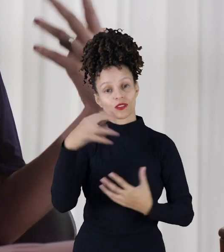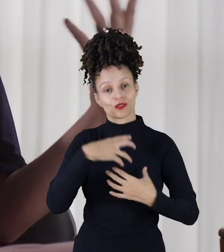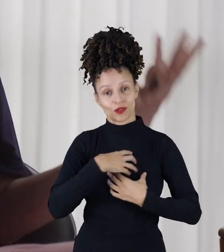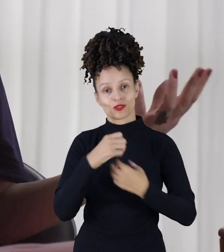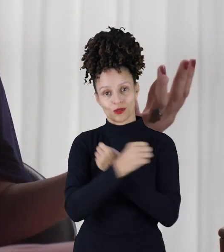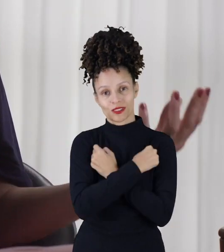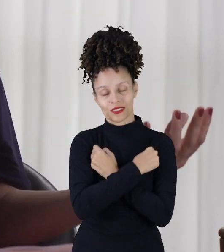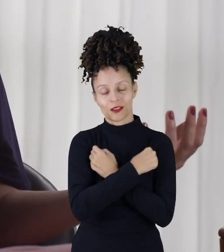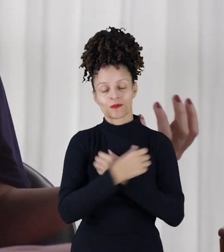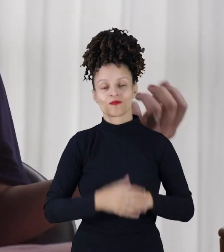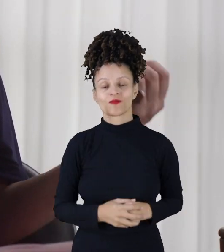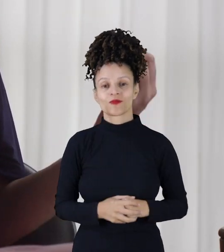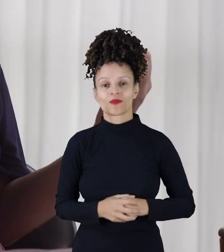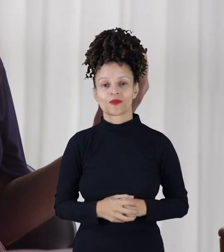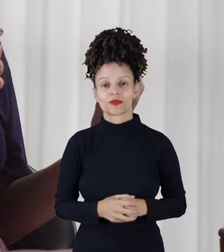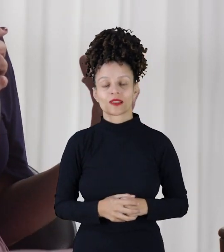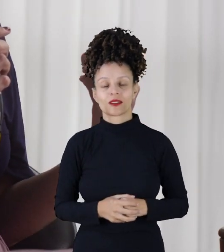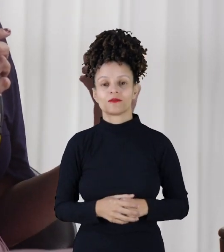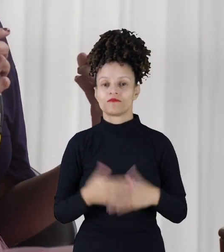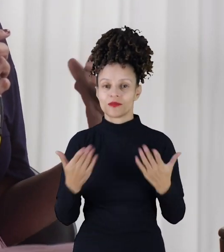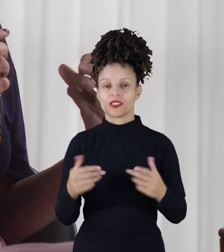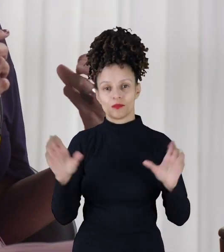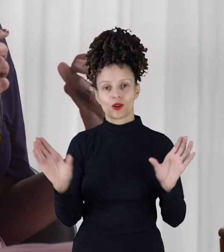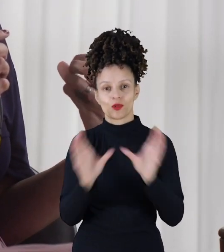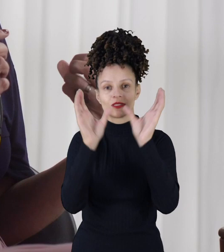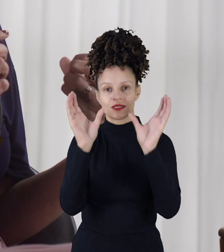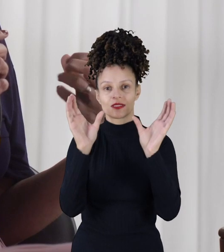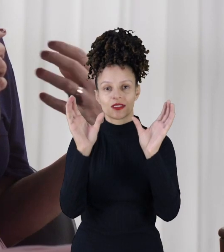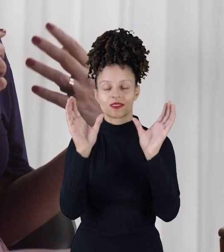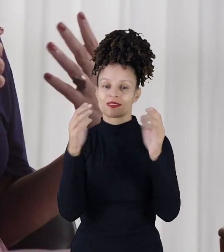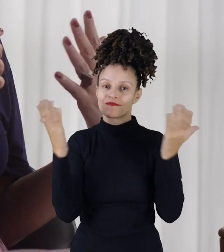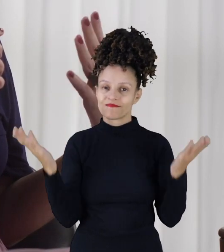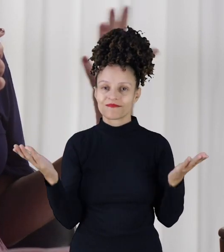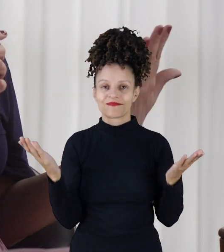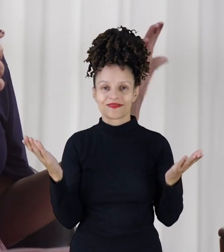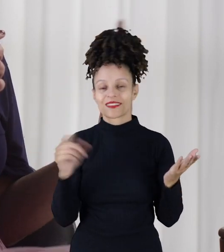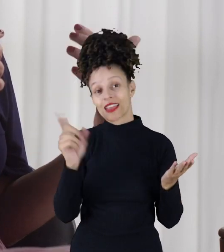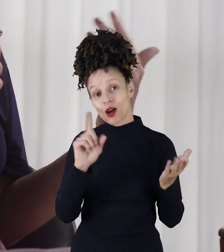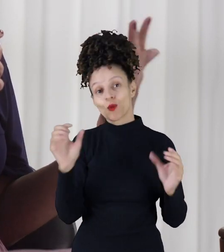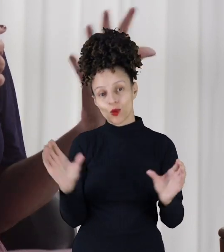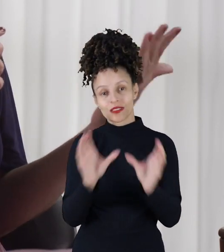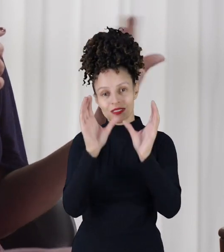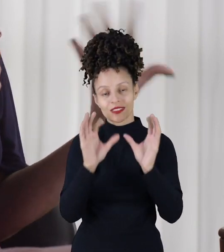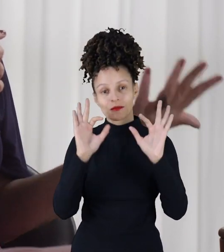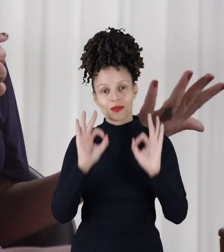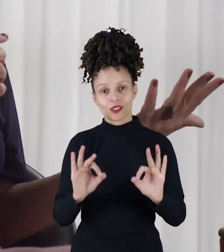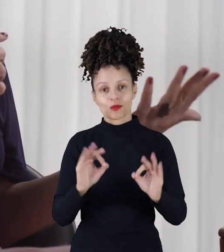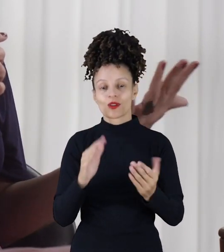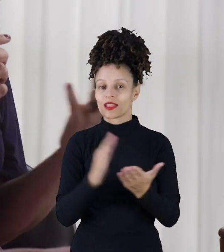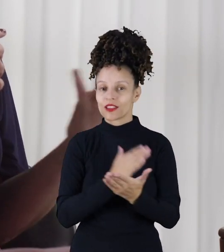que achar outras formas de abraçar. E foi uma coincidência, assim, uma